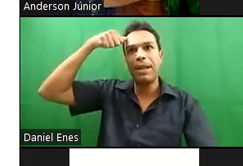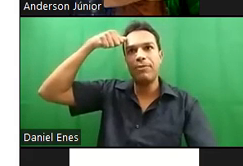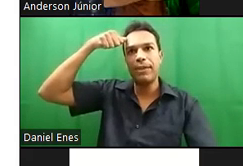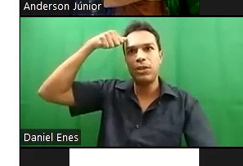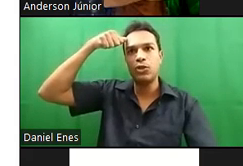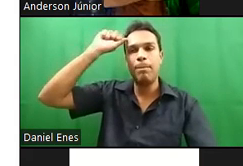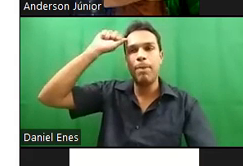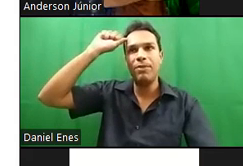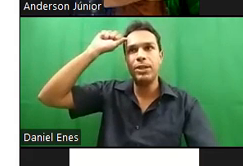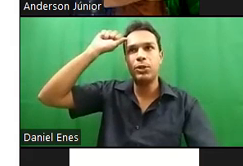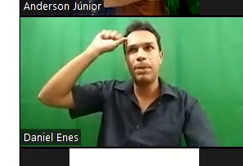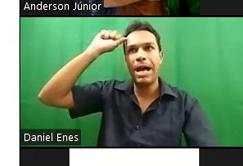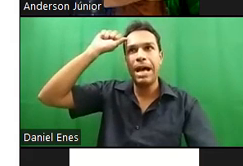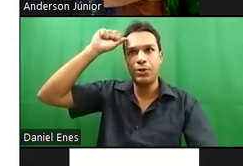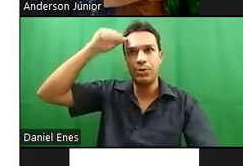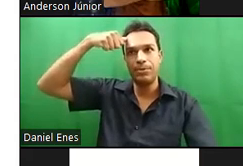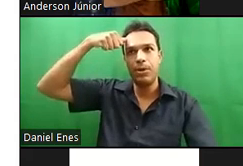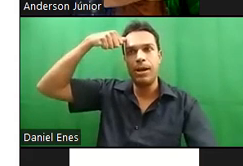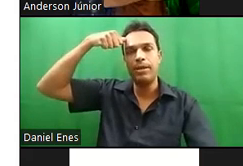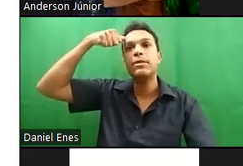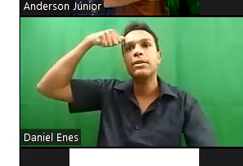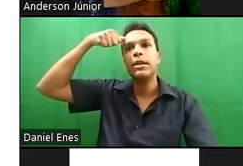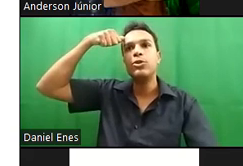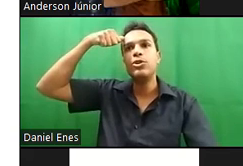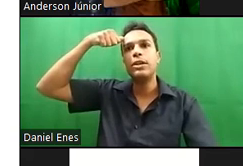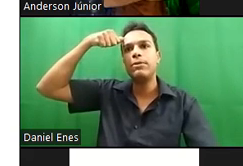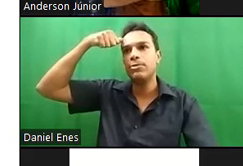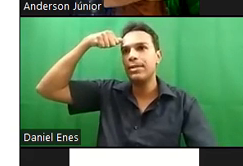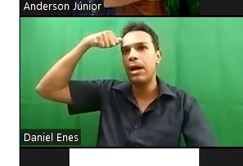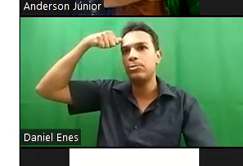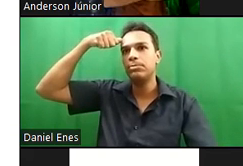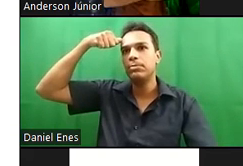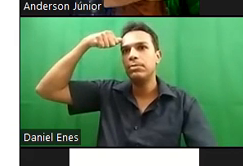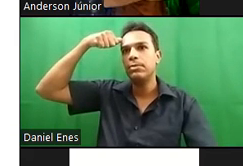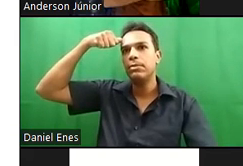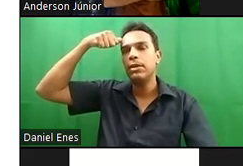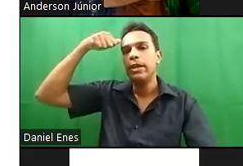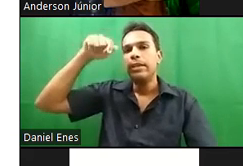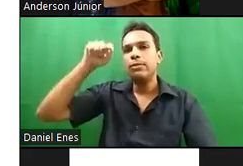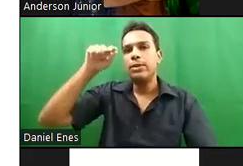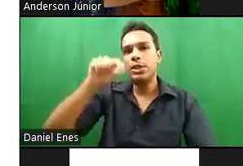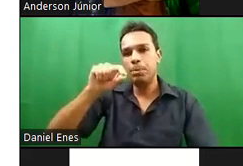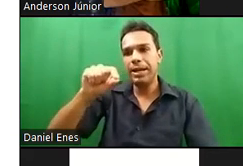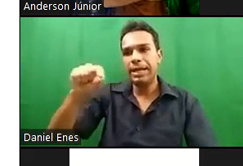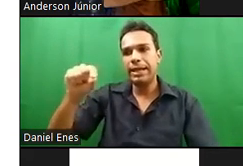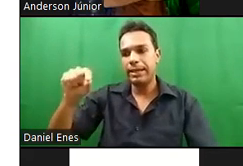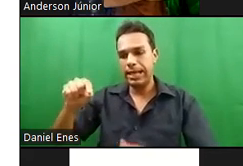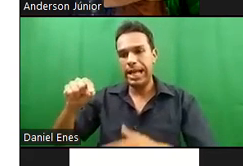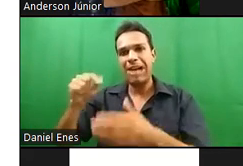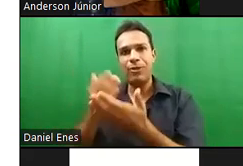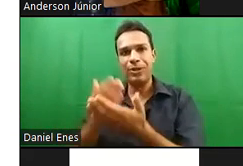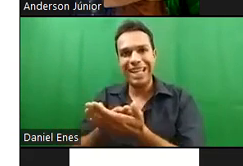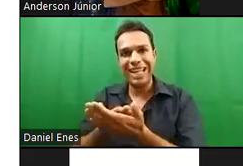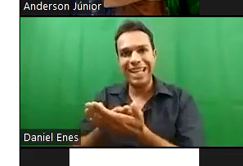semicircular para frente, com a palma virando para baixo. Ó, eu descrevi um sinal. Se vocês pegarem